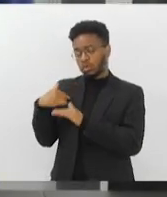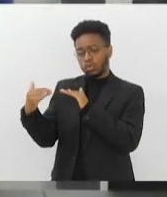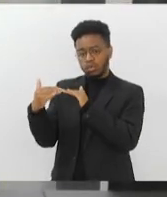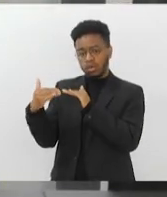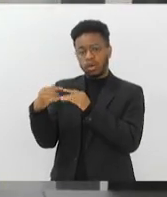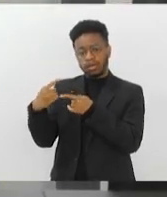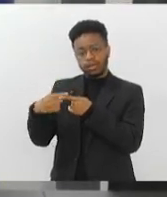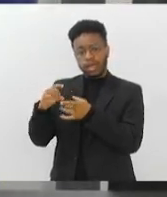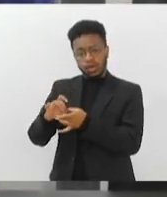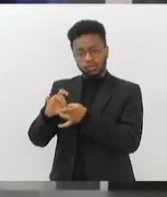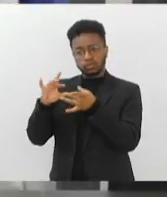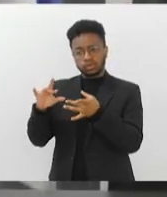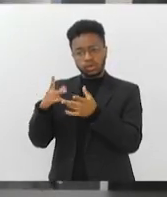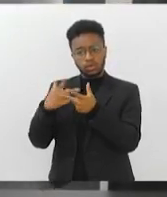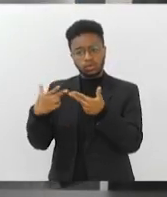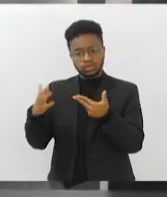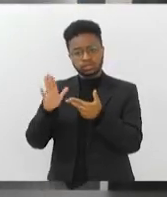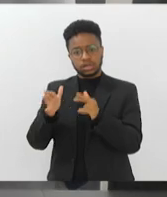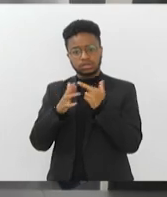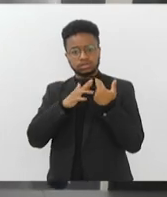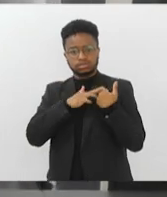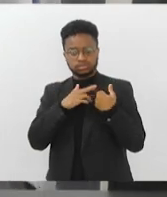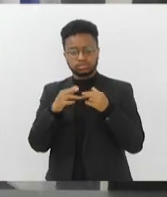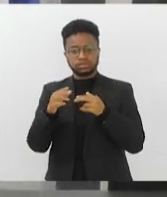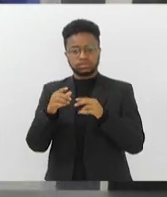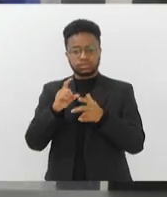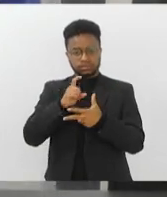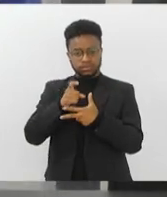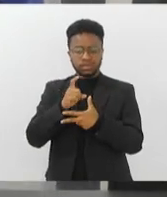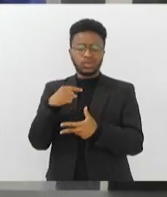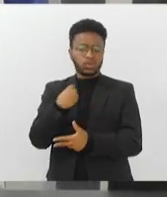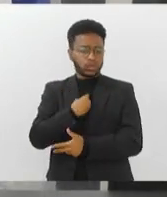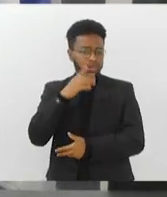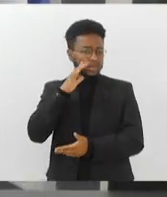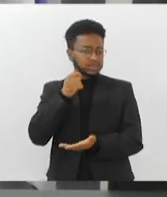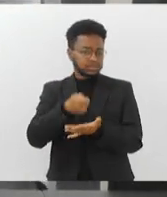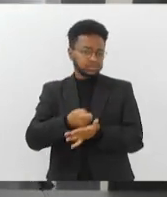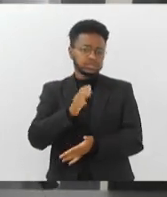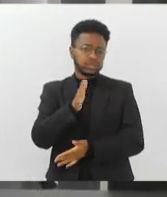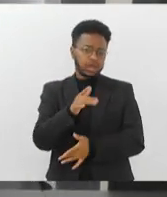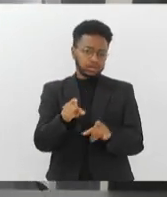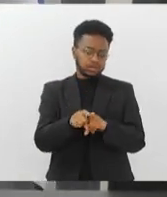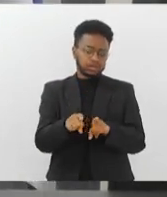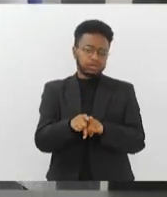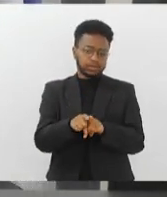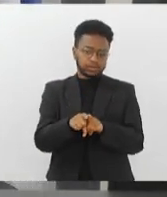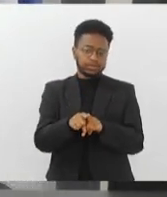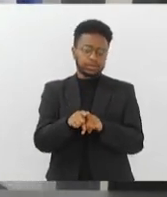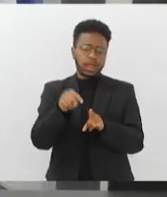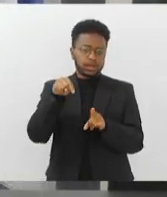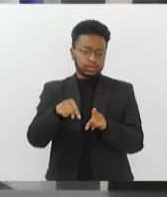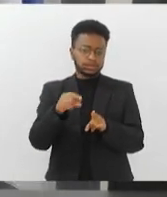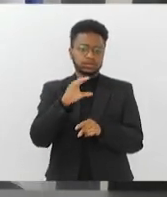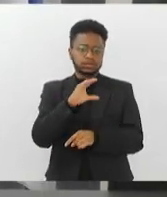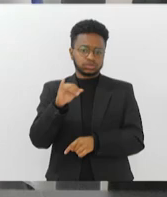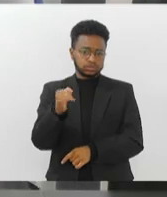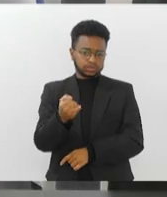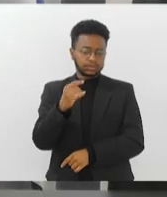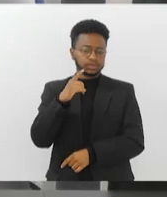autorizando que já pode. Não, inclusive, já a gente pode já fazer. Não decidiu, deputado Amorim, deputado Luiz Paulo. A CCJ já não